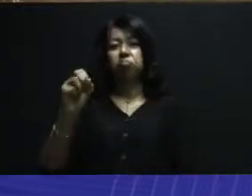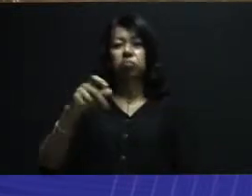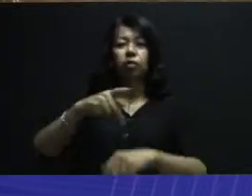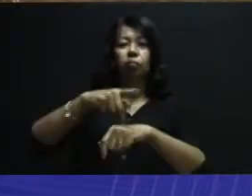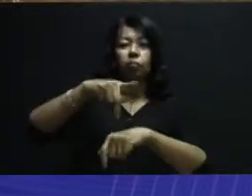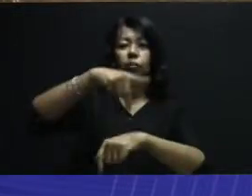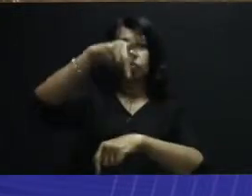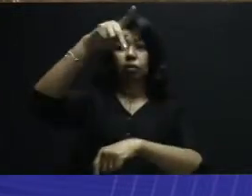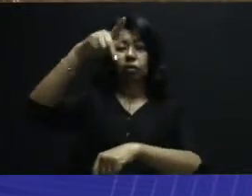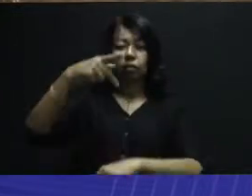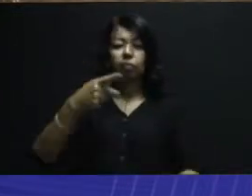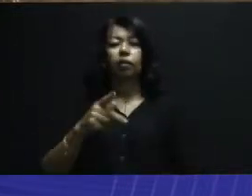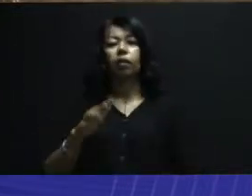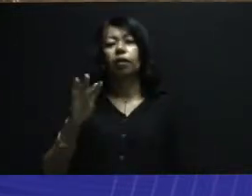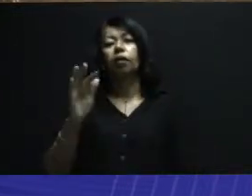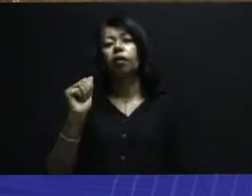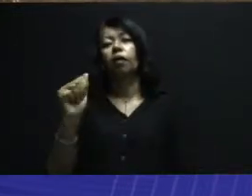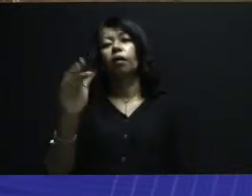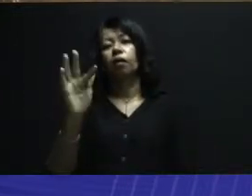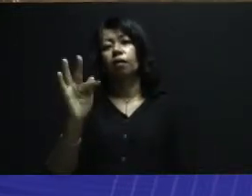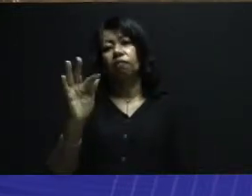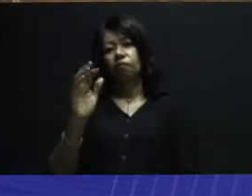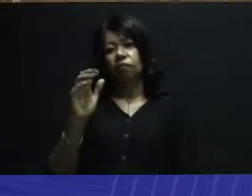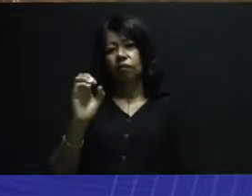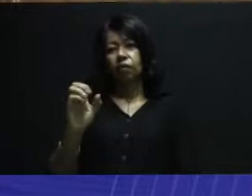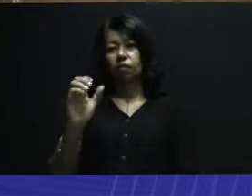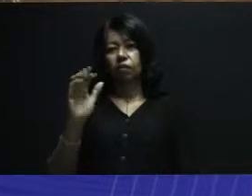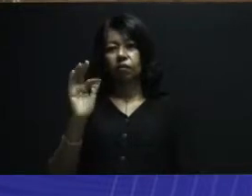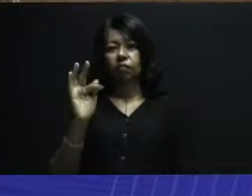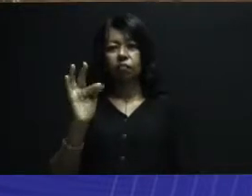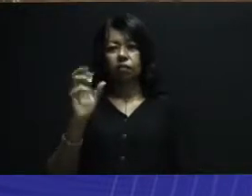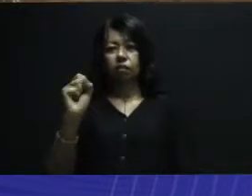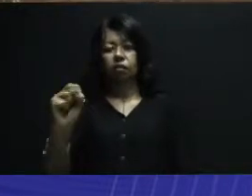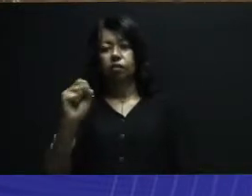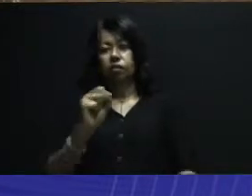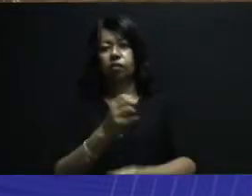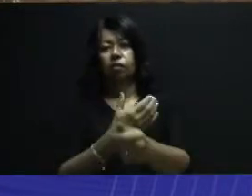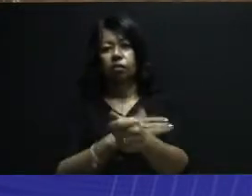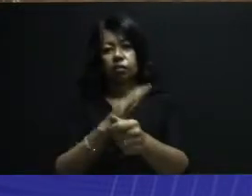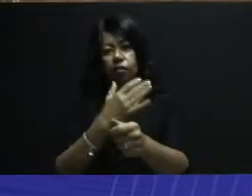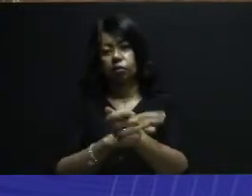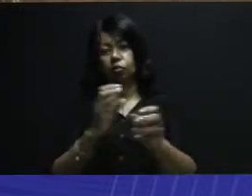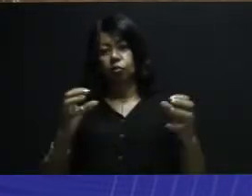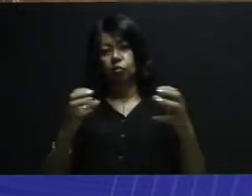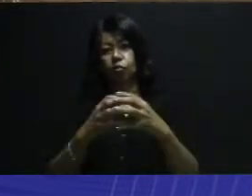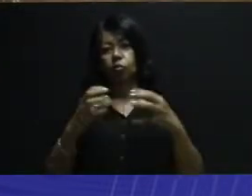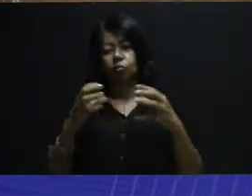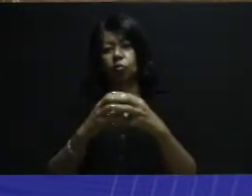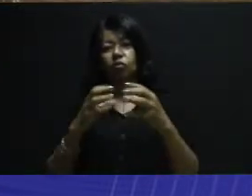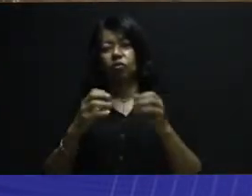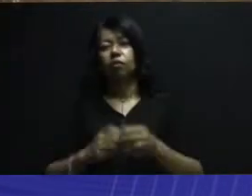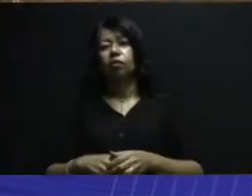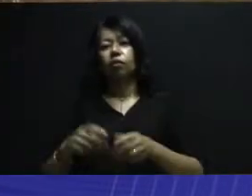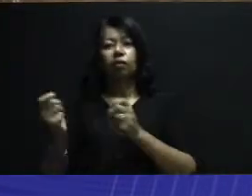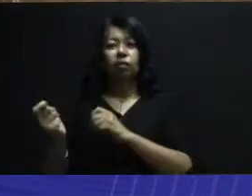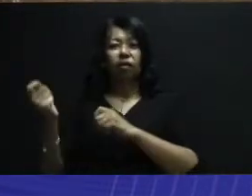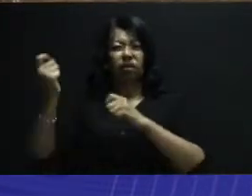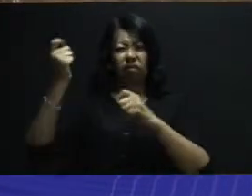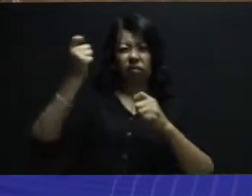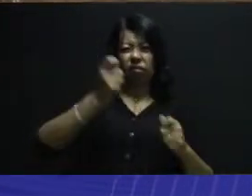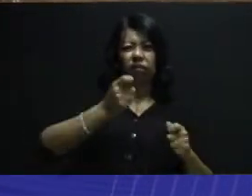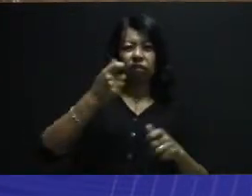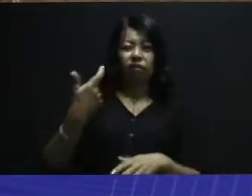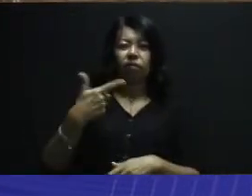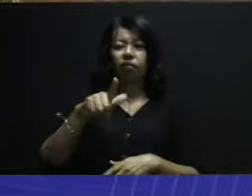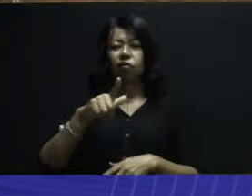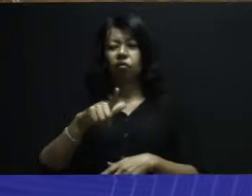Física de Santos, a FEFES, e a partir daí treinou a equipe de Karatê em jogos regionais e jogos